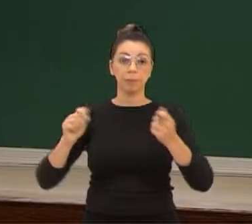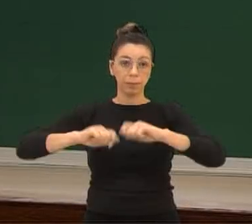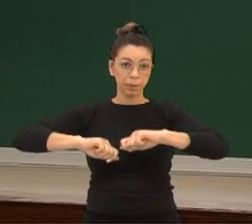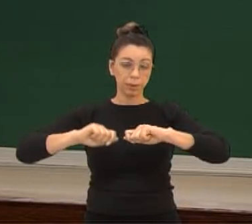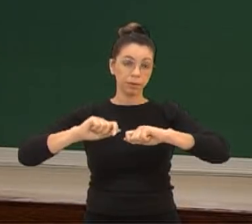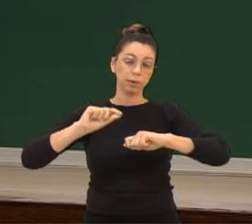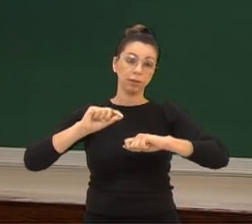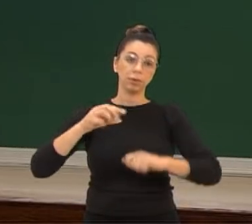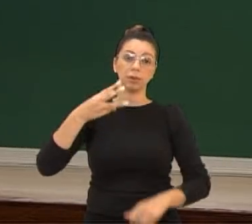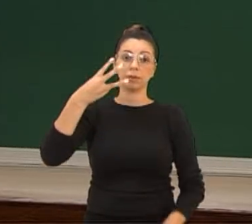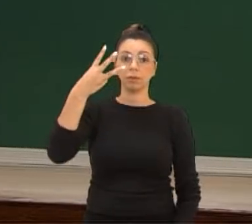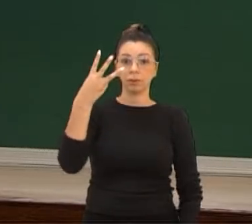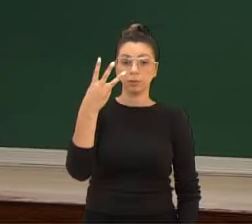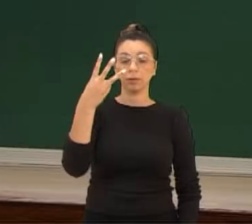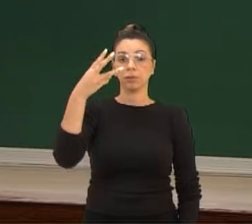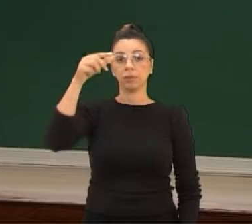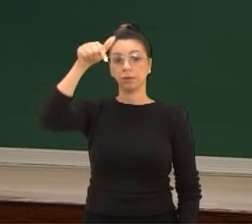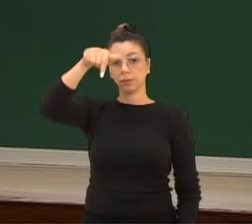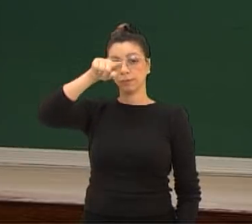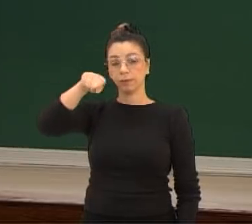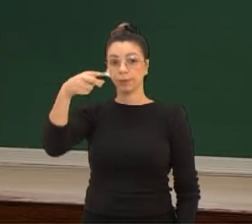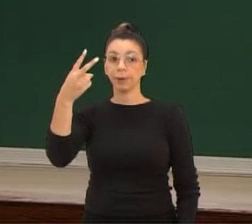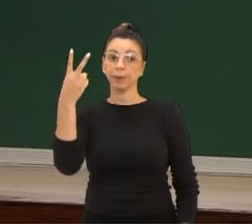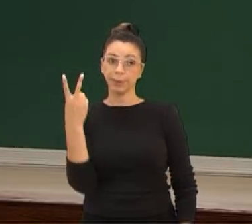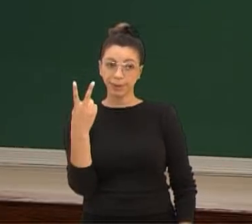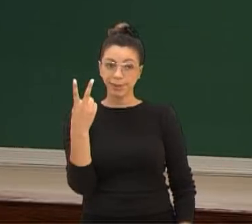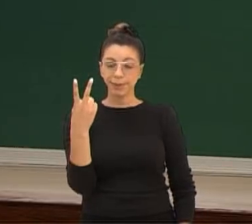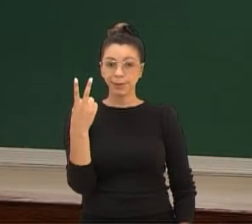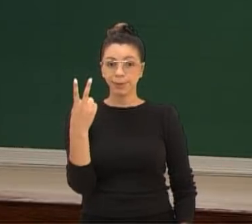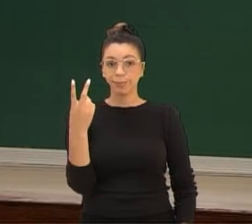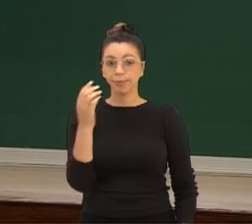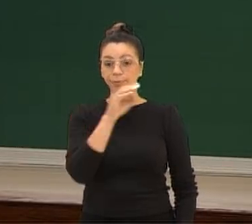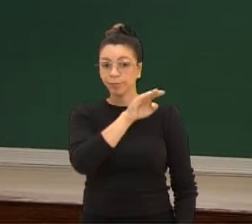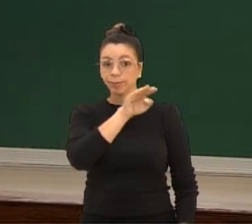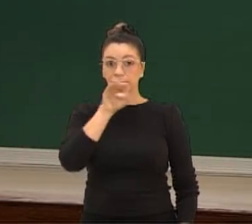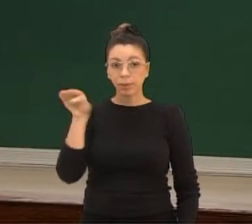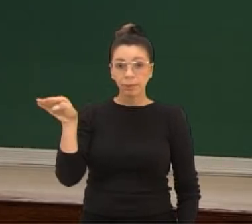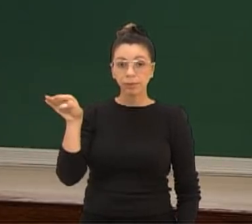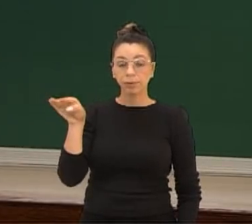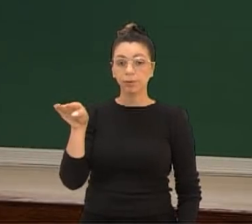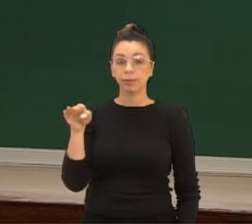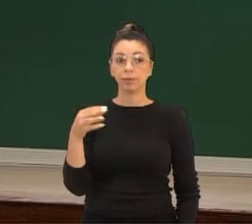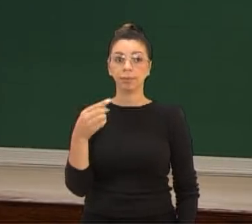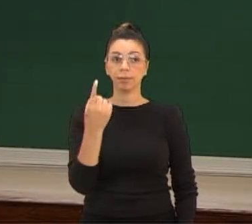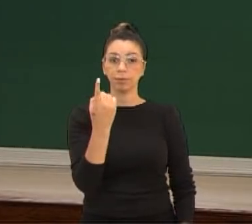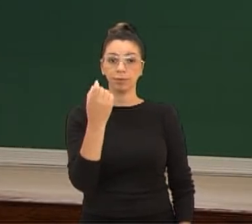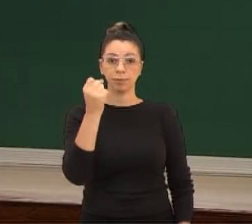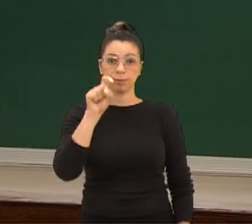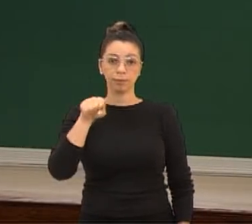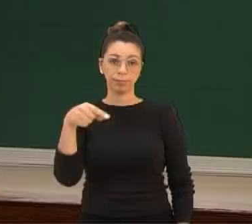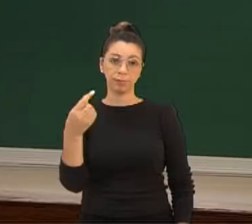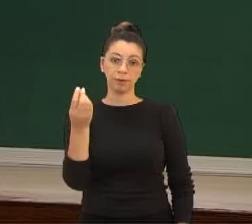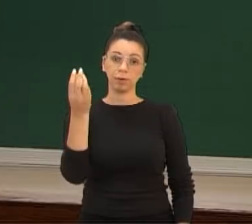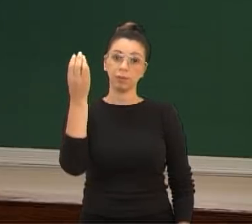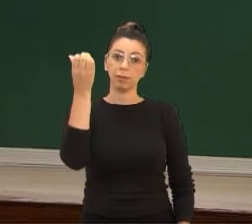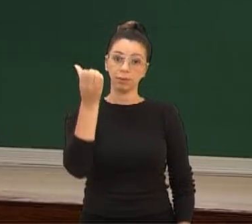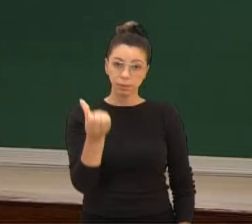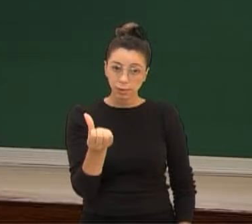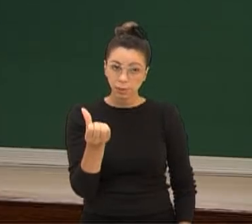da circunferência maior, que é 37,2, e vou dividir por